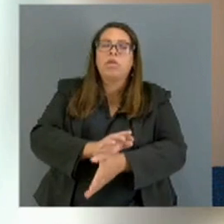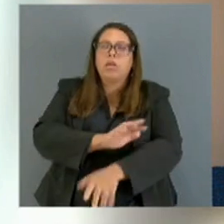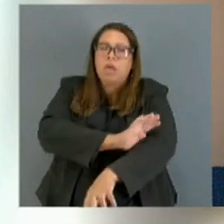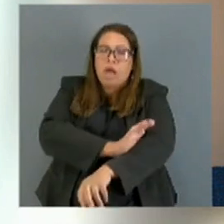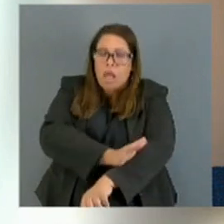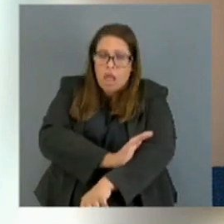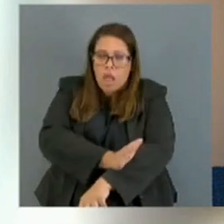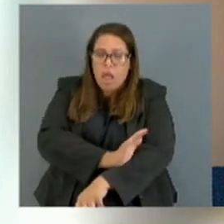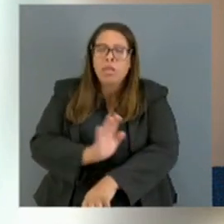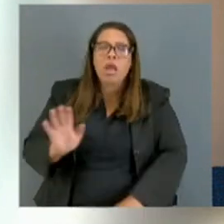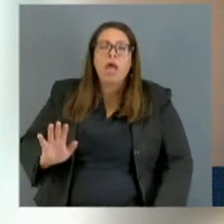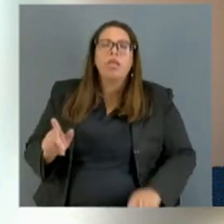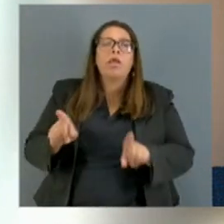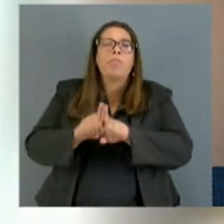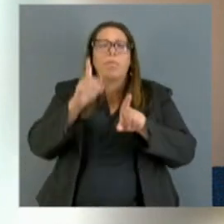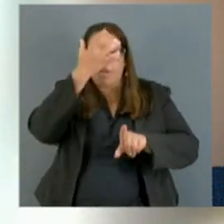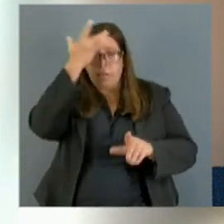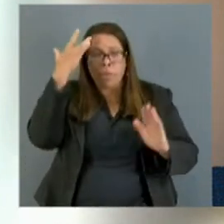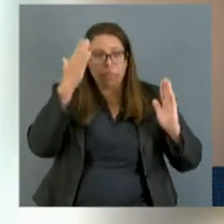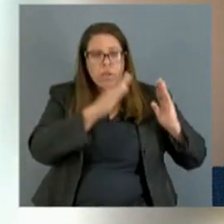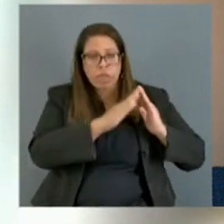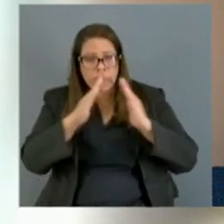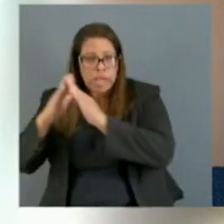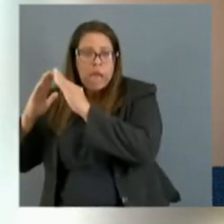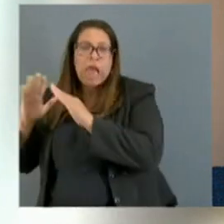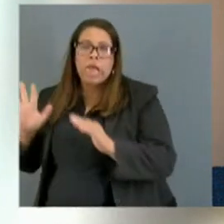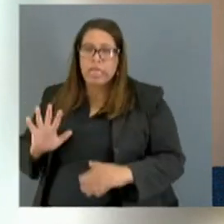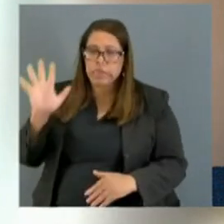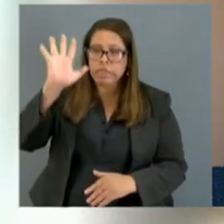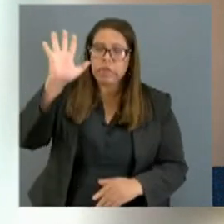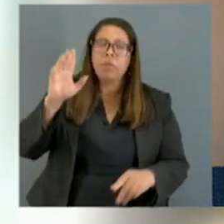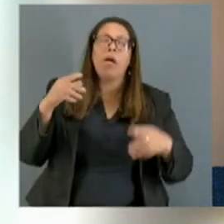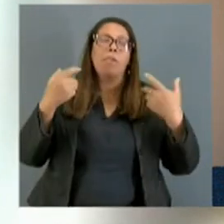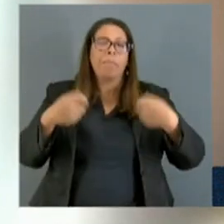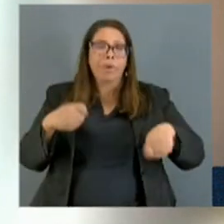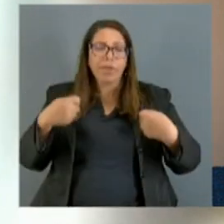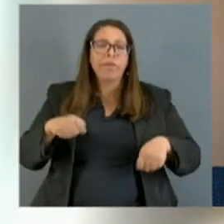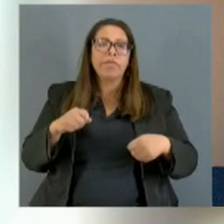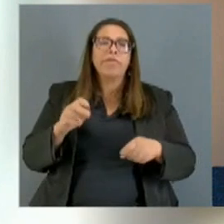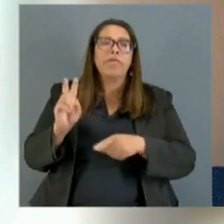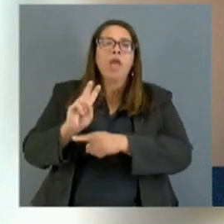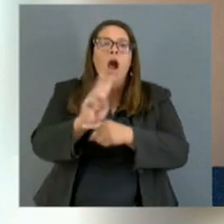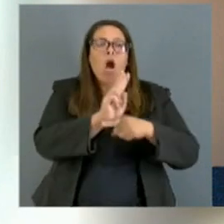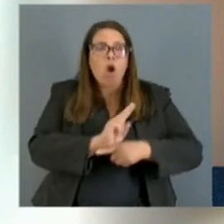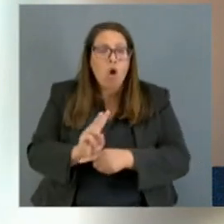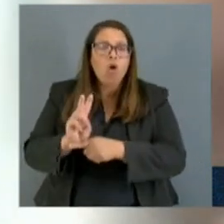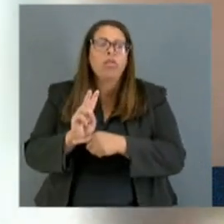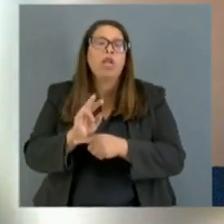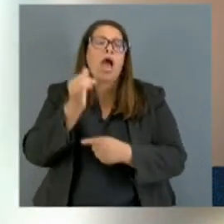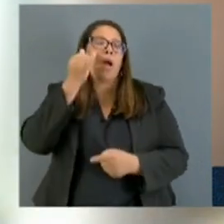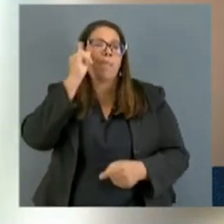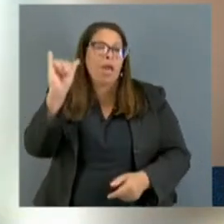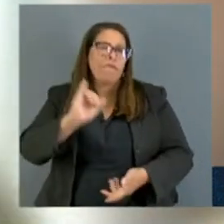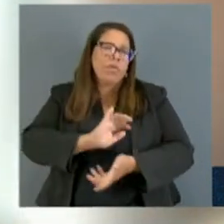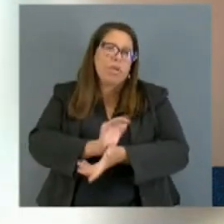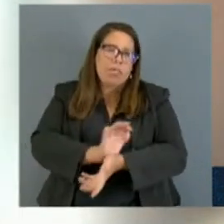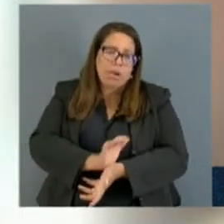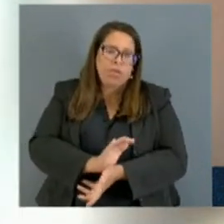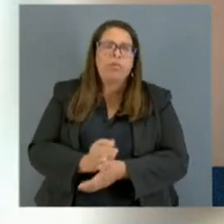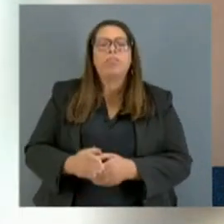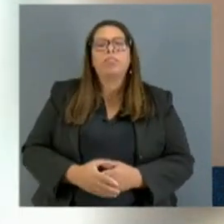pouco eficiente ao que se propõe, gerando desperdício de dinheiro público em prol de um tecnosolucionismo que não é comprovado. Segundo ponto de